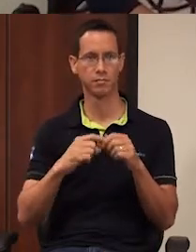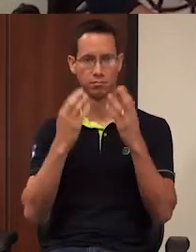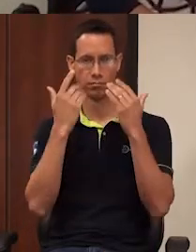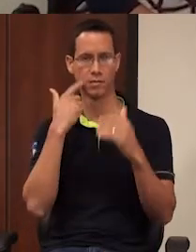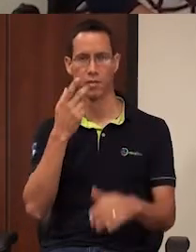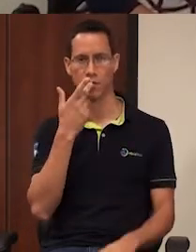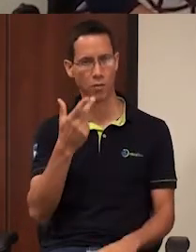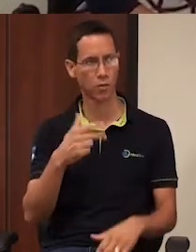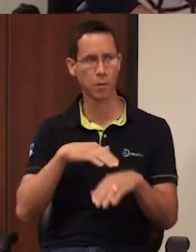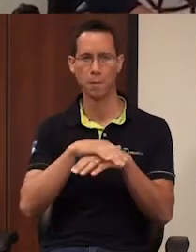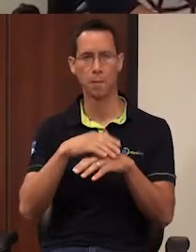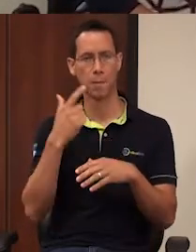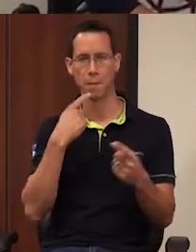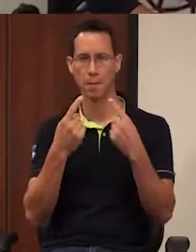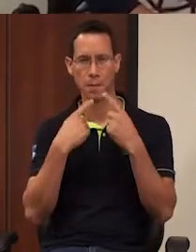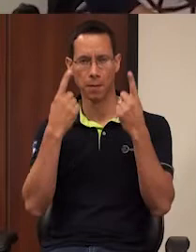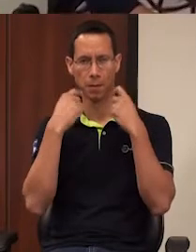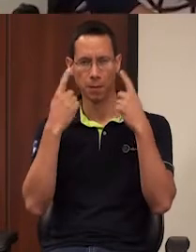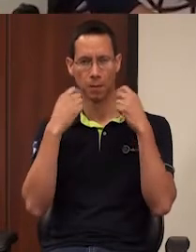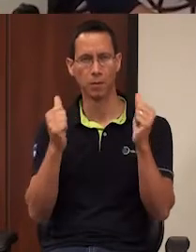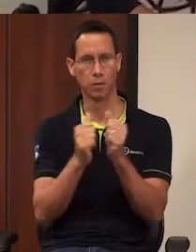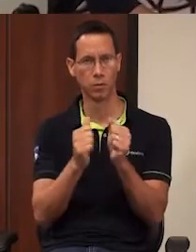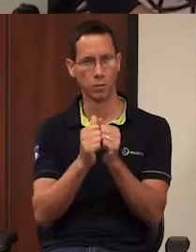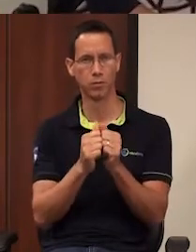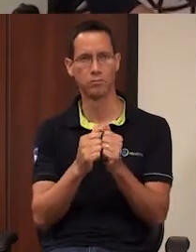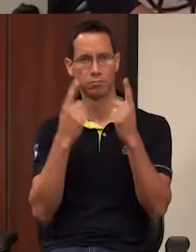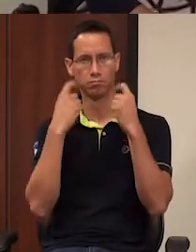para mim, chorei muito,